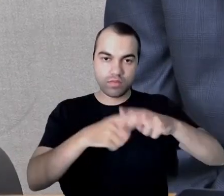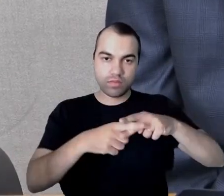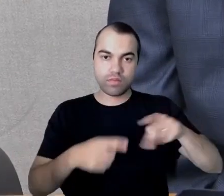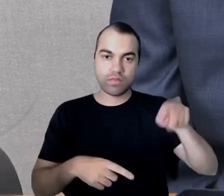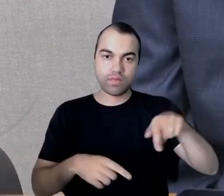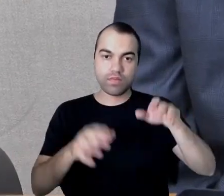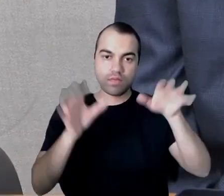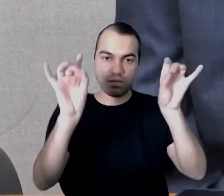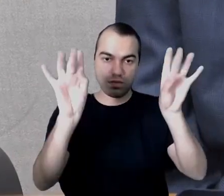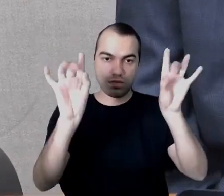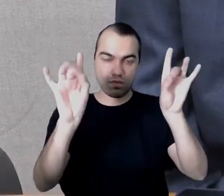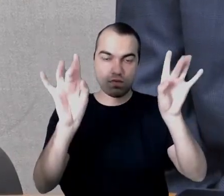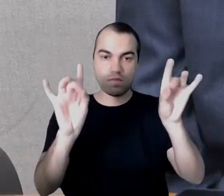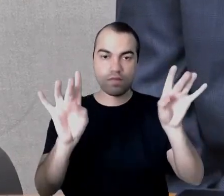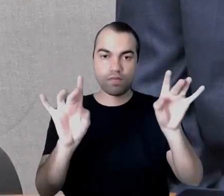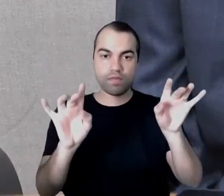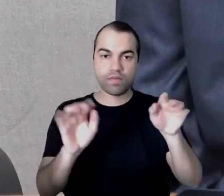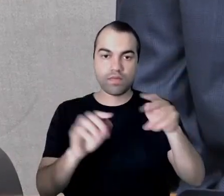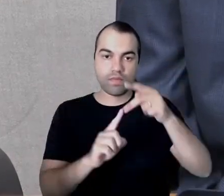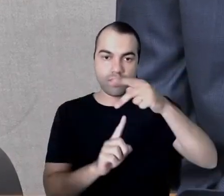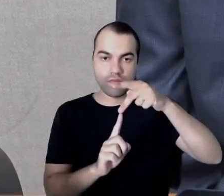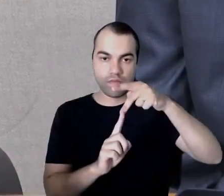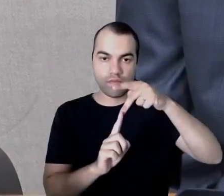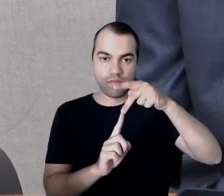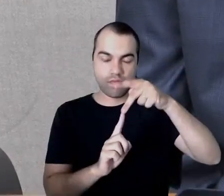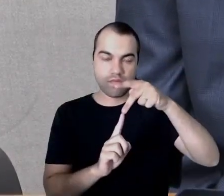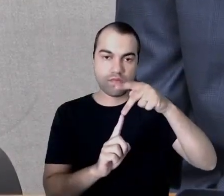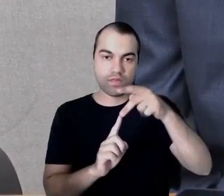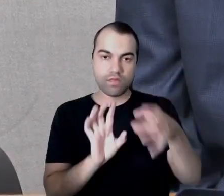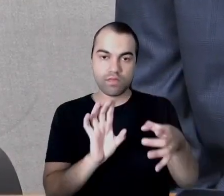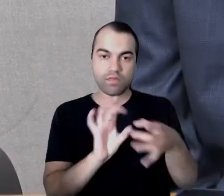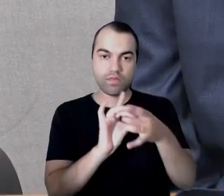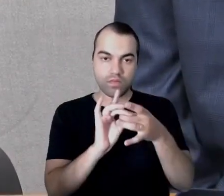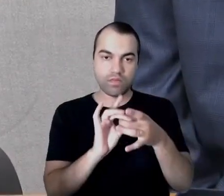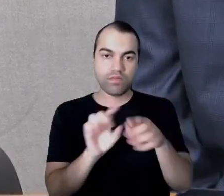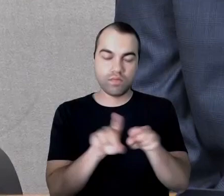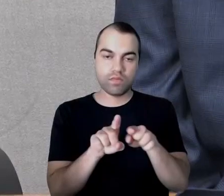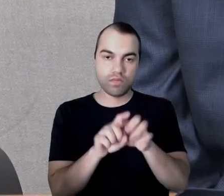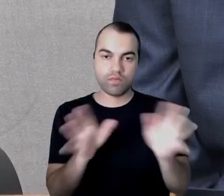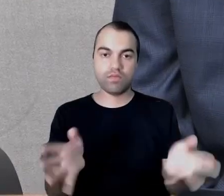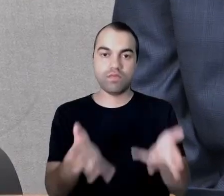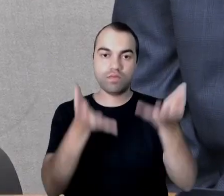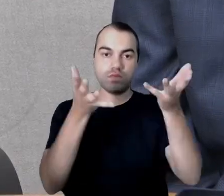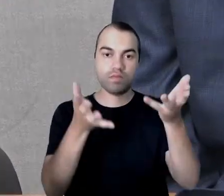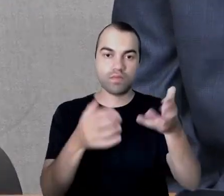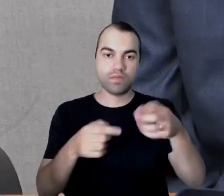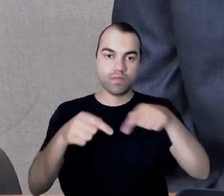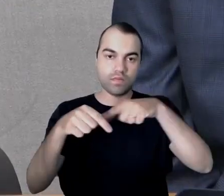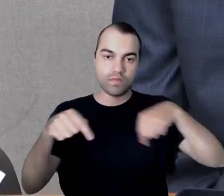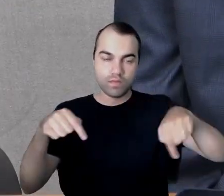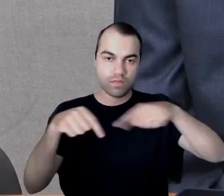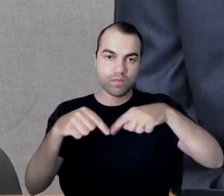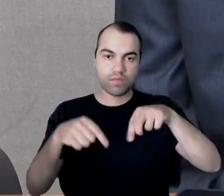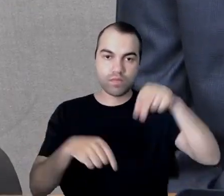promotores de conectividade e incentivos à mobilidade ativa no Lago Norte e lago sul apontando que o objetivo da